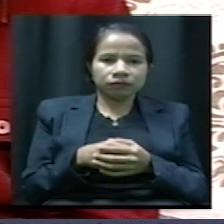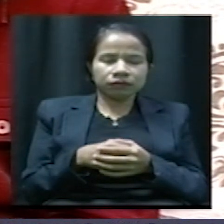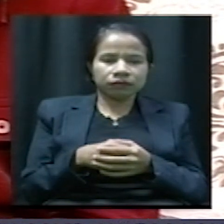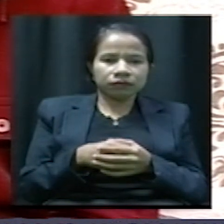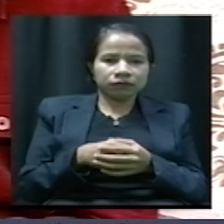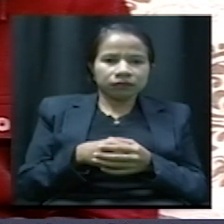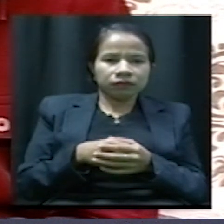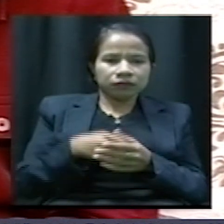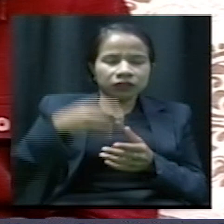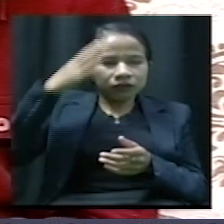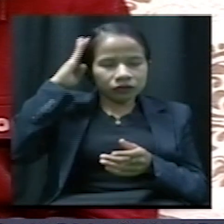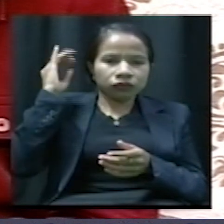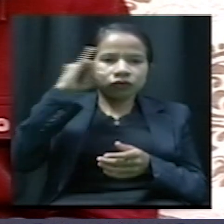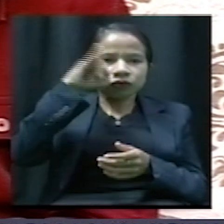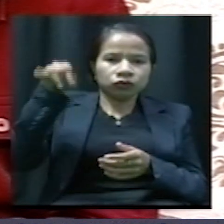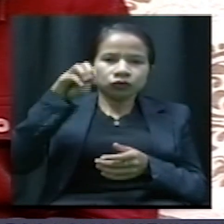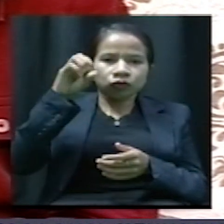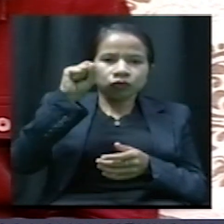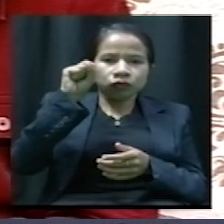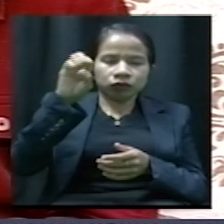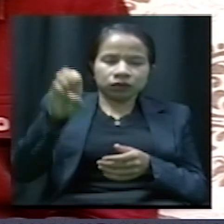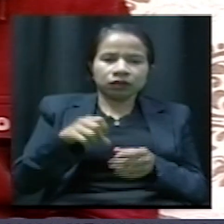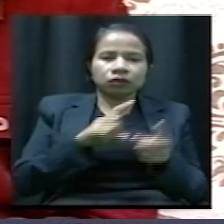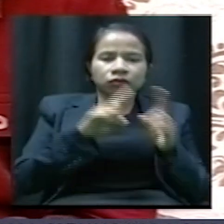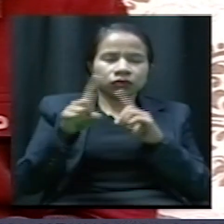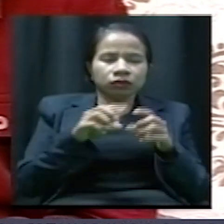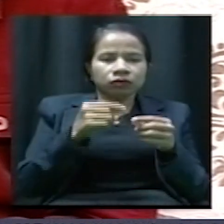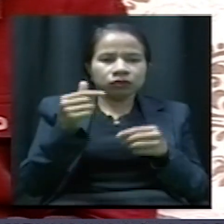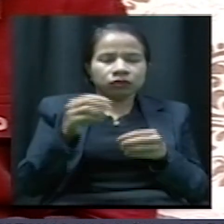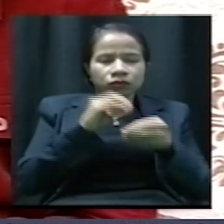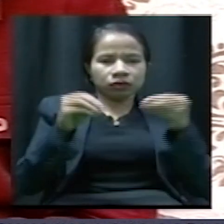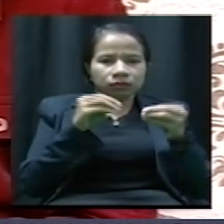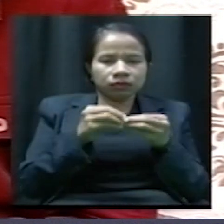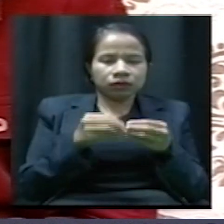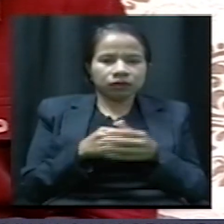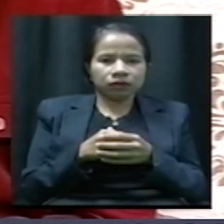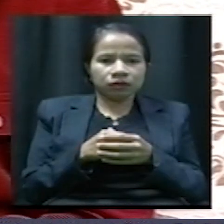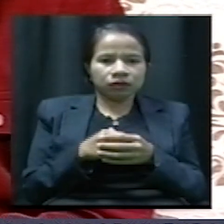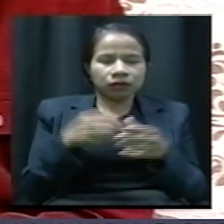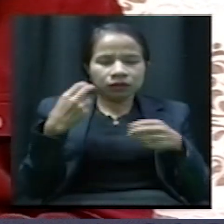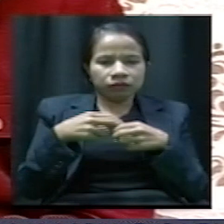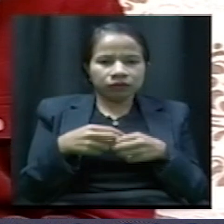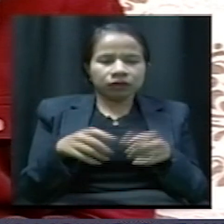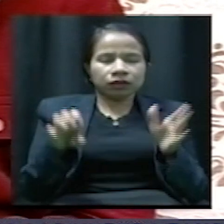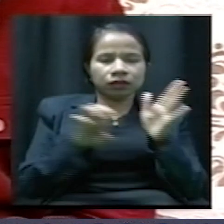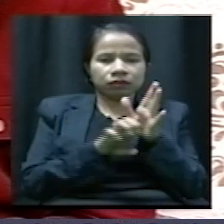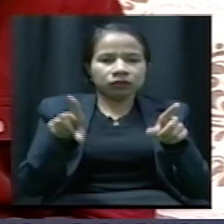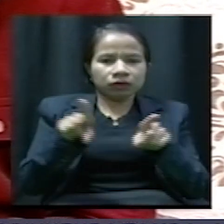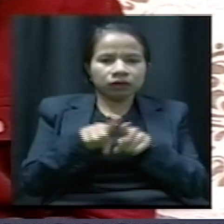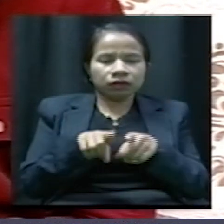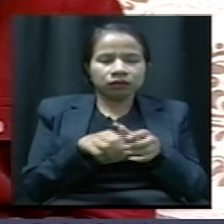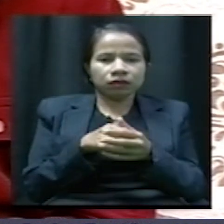Carmo, atu kulia li utang kono ba limitação, eh? Por exemplo, hanesang limitação pesquisa. Por exemplo, hanesang